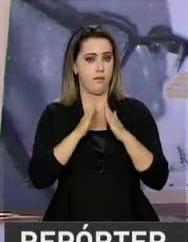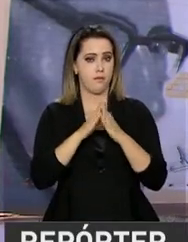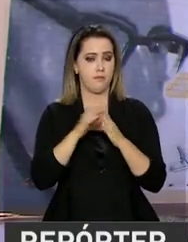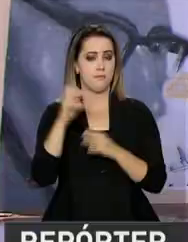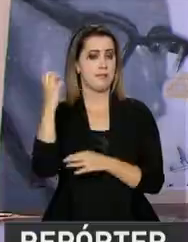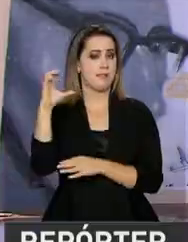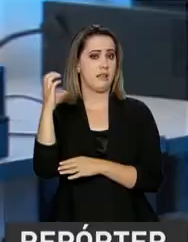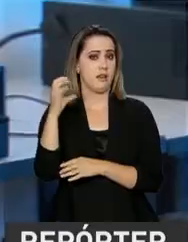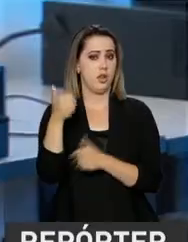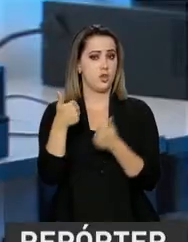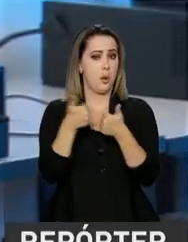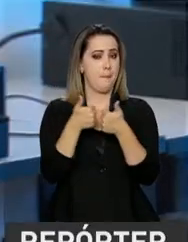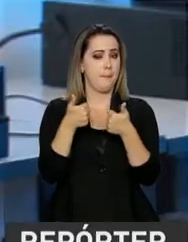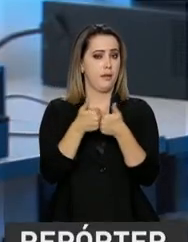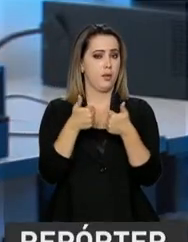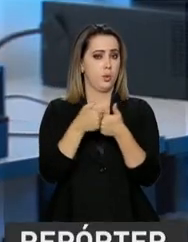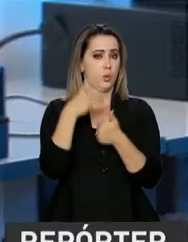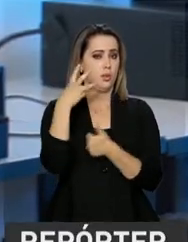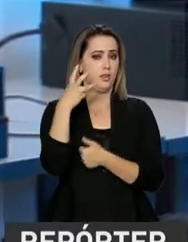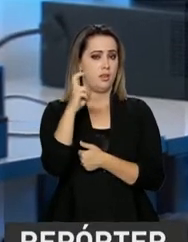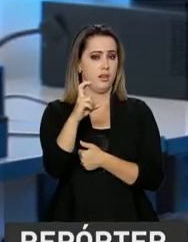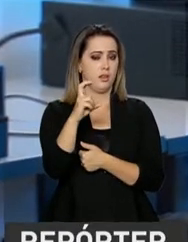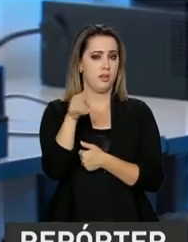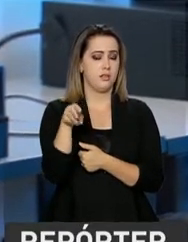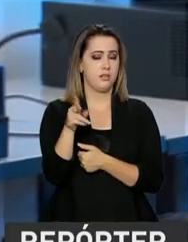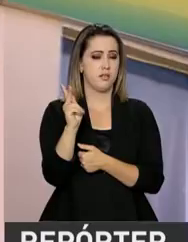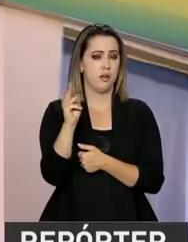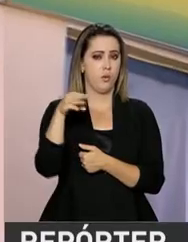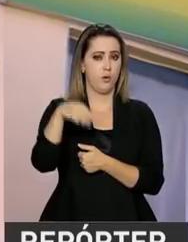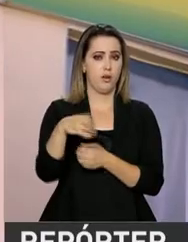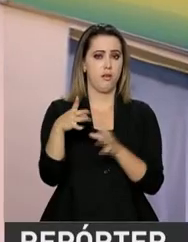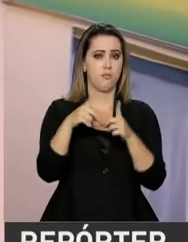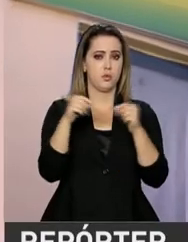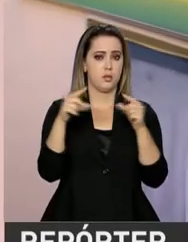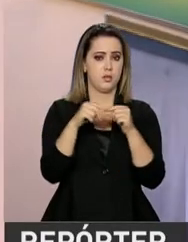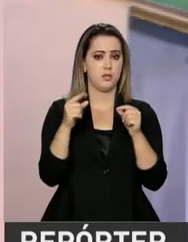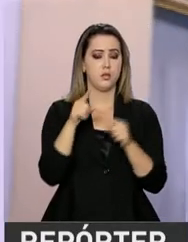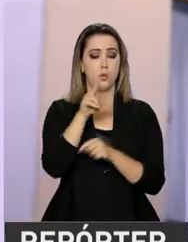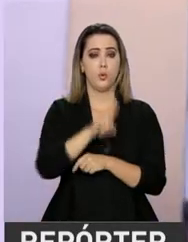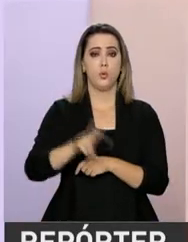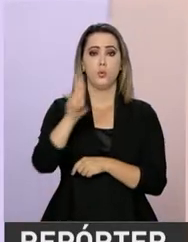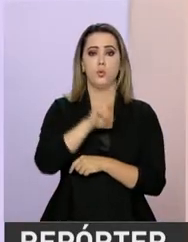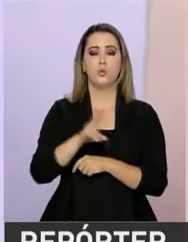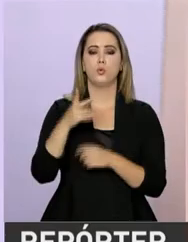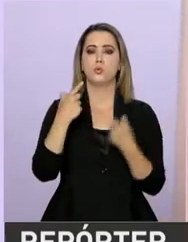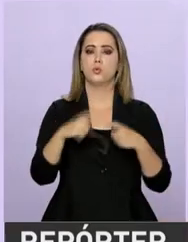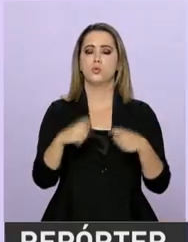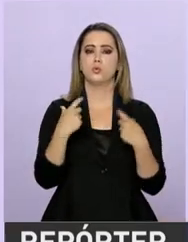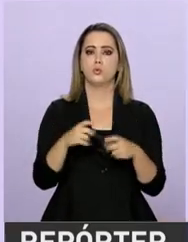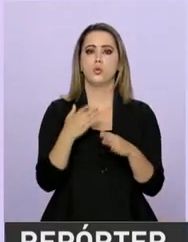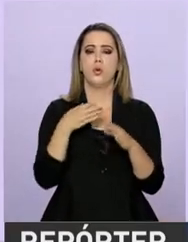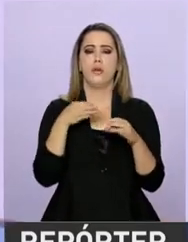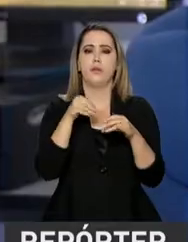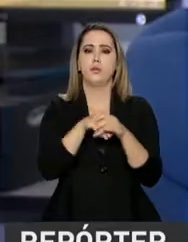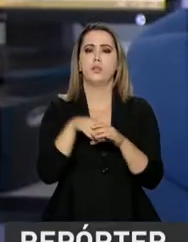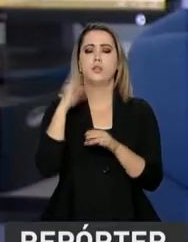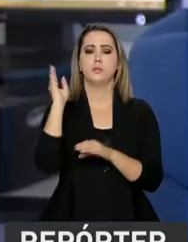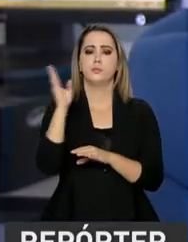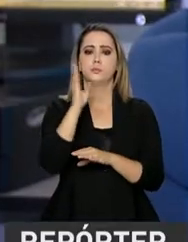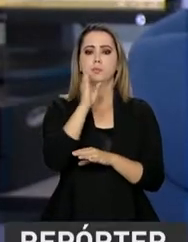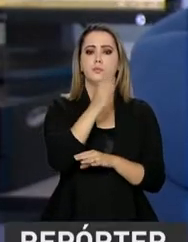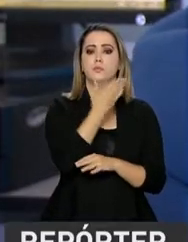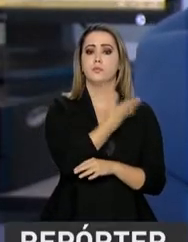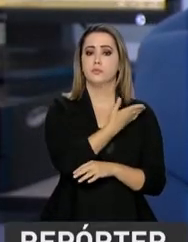que fica a cerca de 35 quilômetros de brasília e usam o telecentro que funciona na biblioteca o